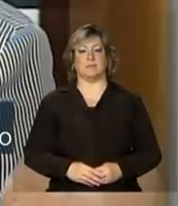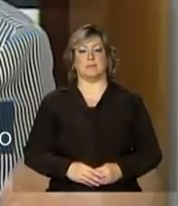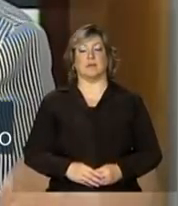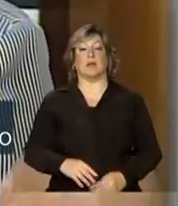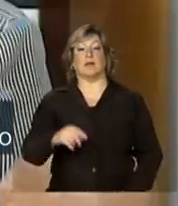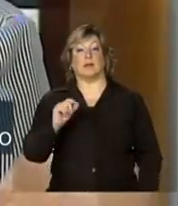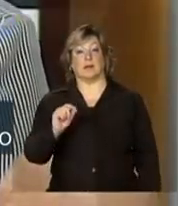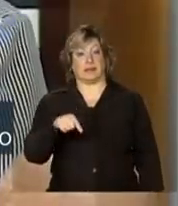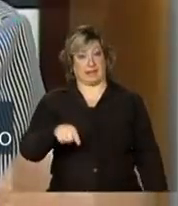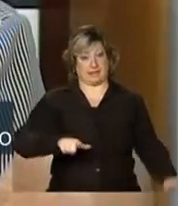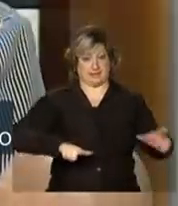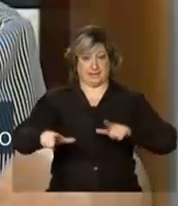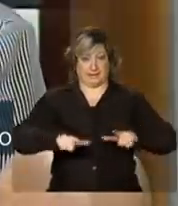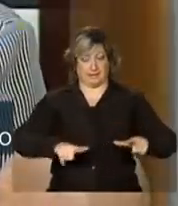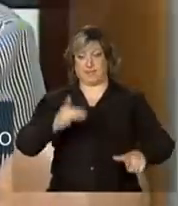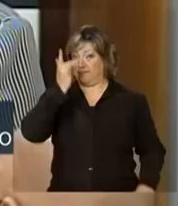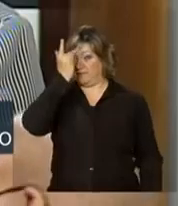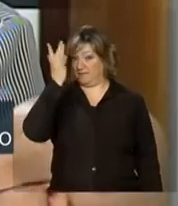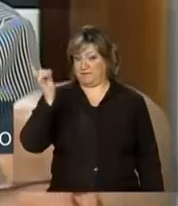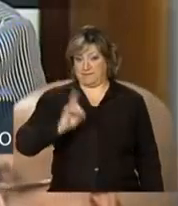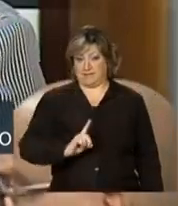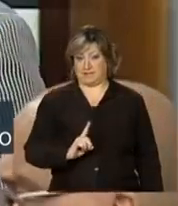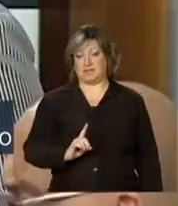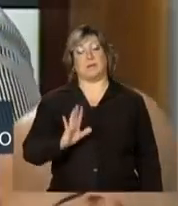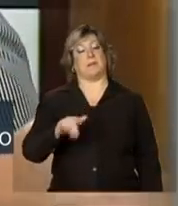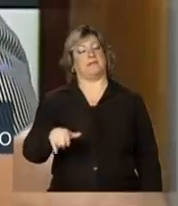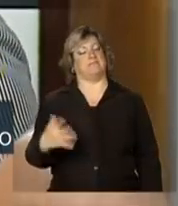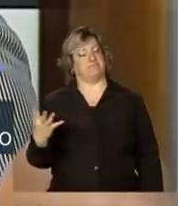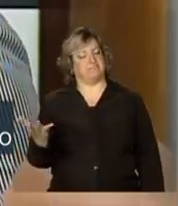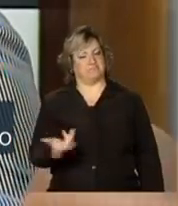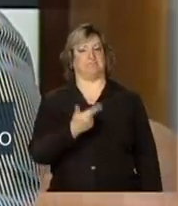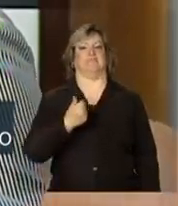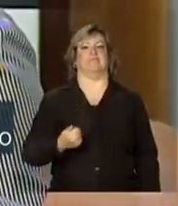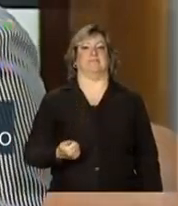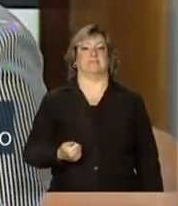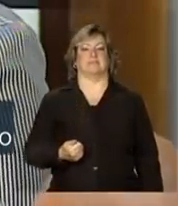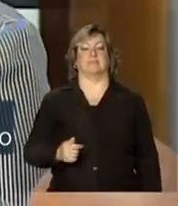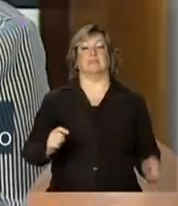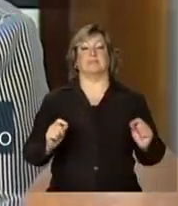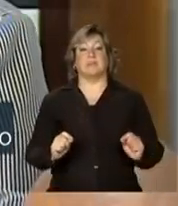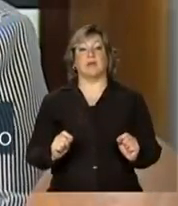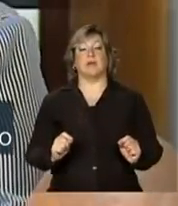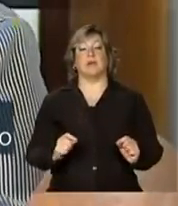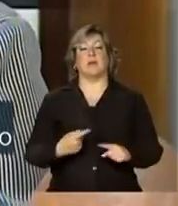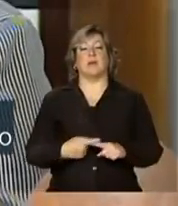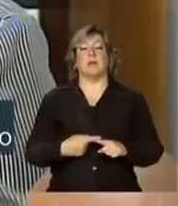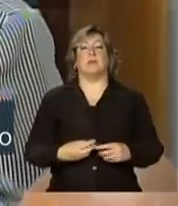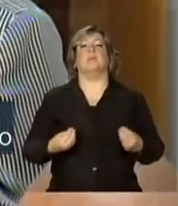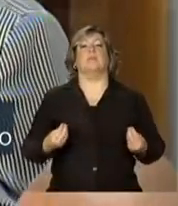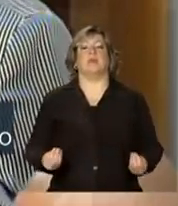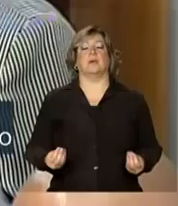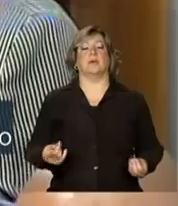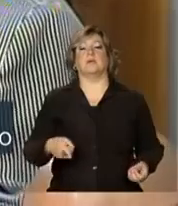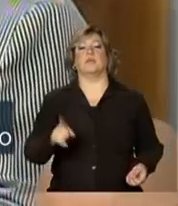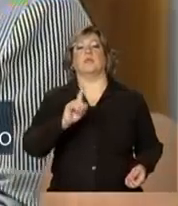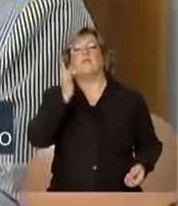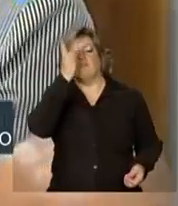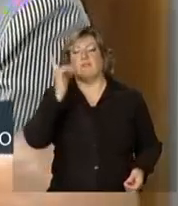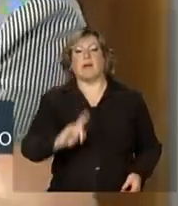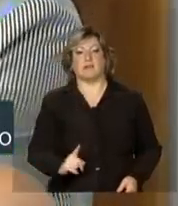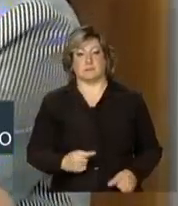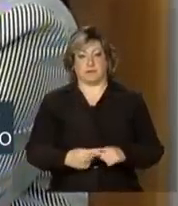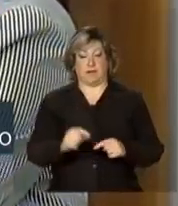A tarefa não é fácil, mas ela é gloriosa. Né? E por que que ela não é fácil? Fazer